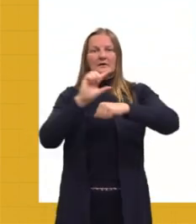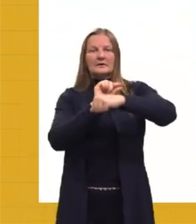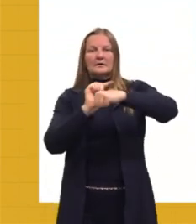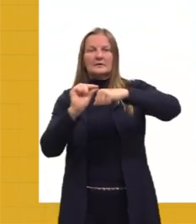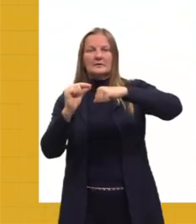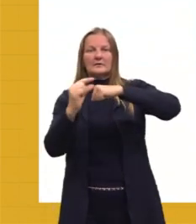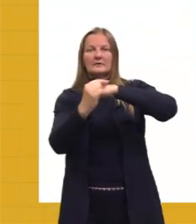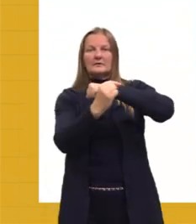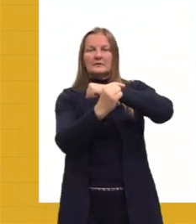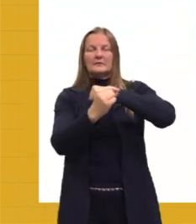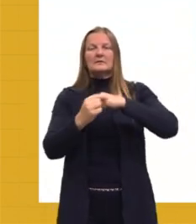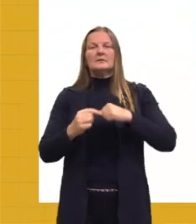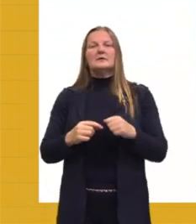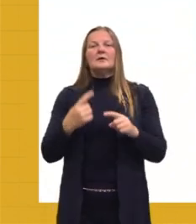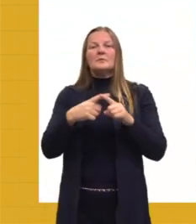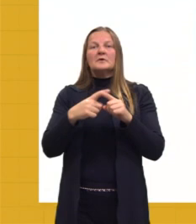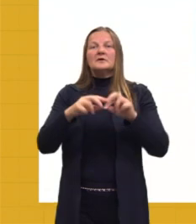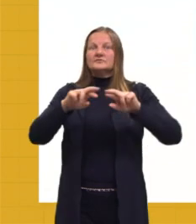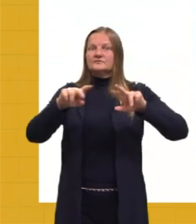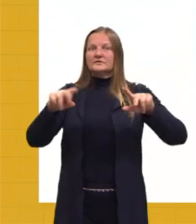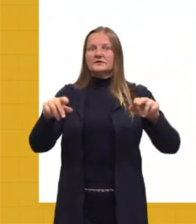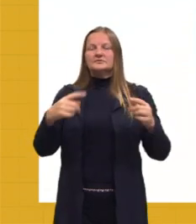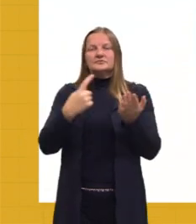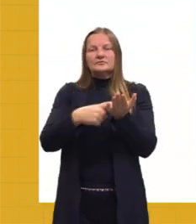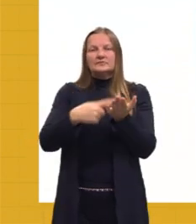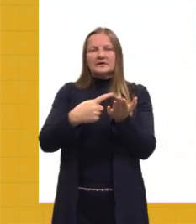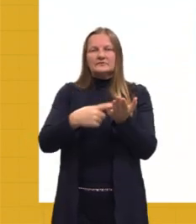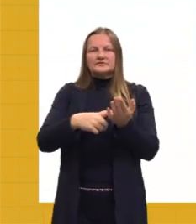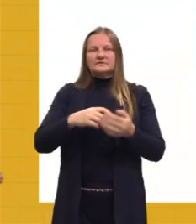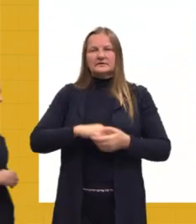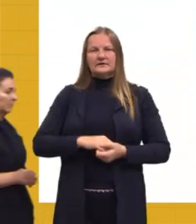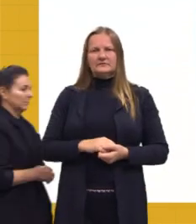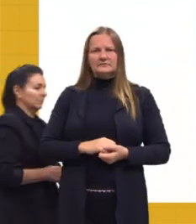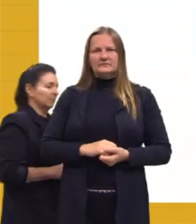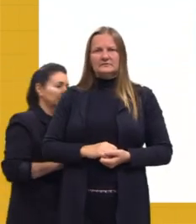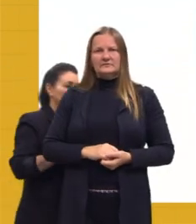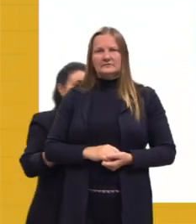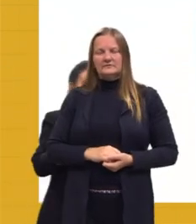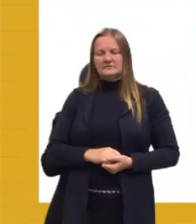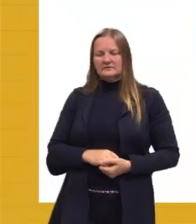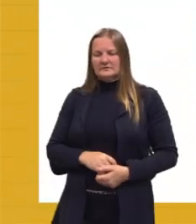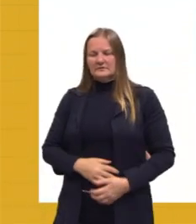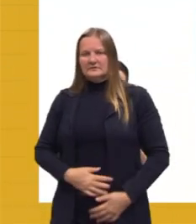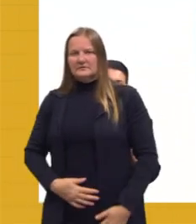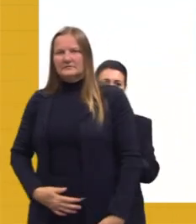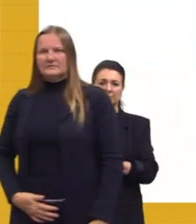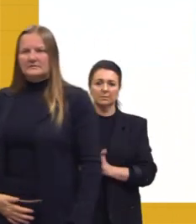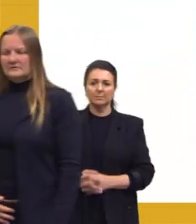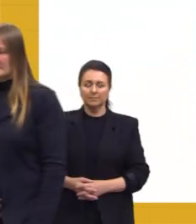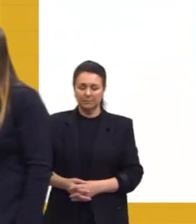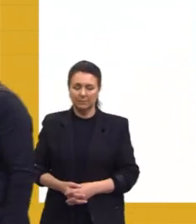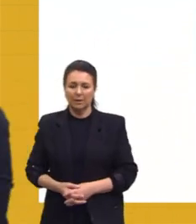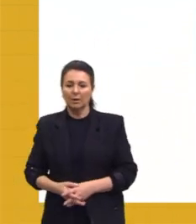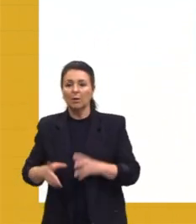diferente das outras das outras dos outros tratados a otan É Uma Aliança Militar não só Econômica mas o principal